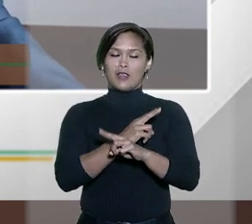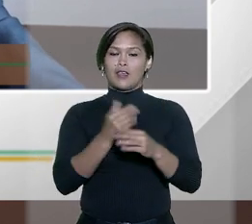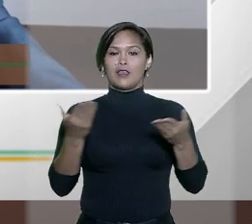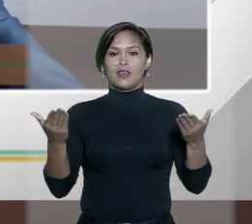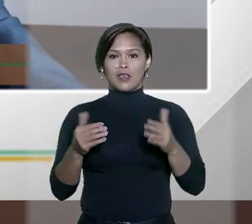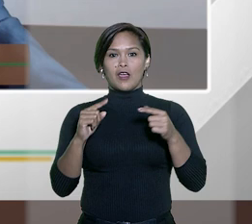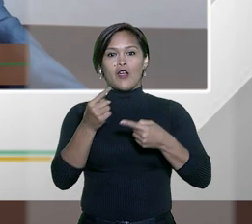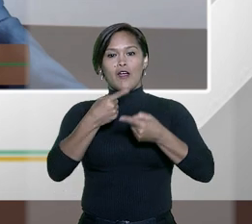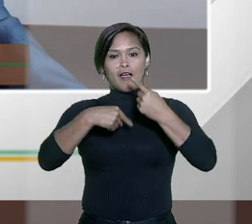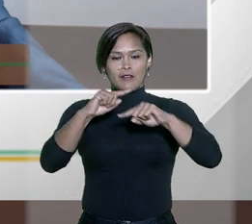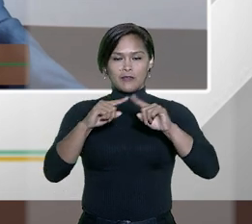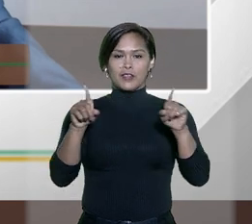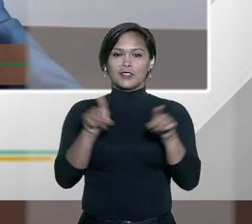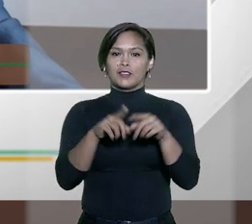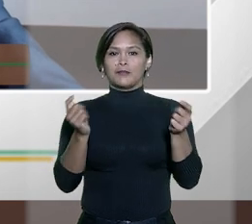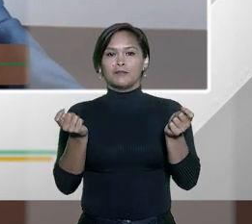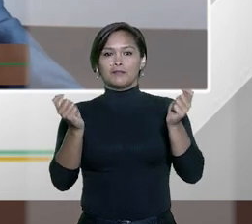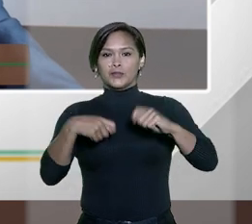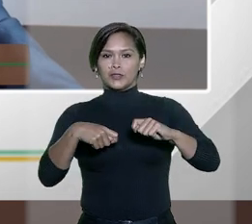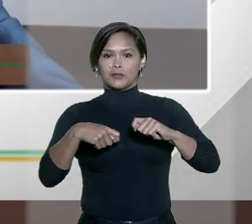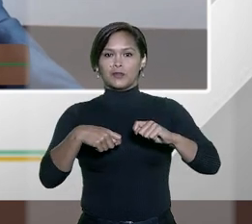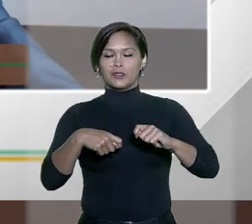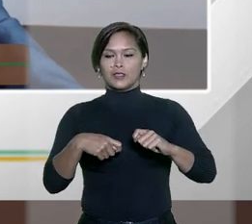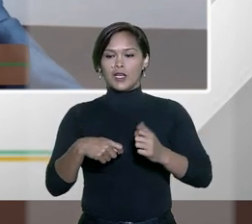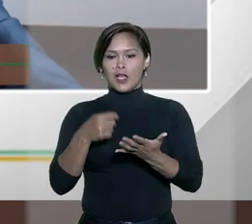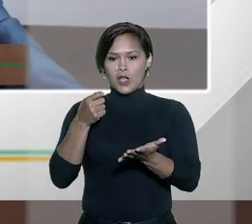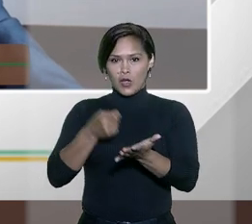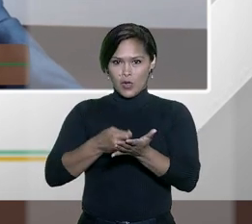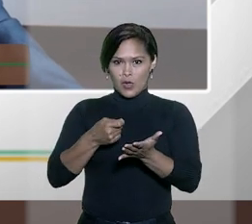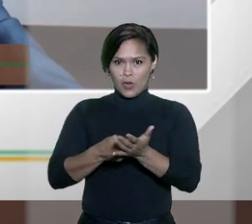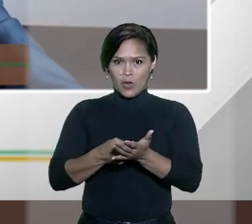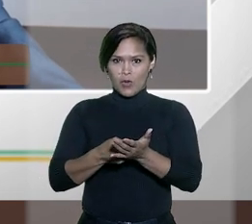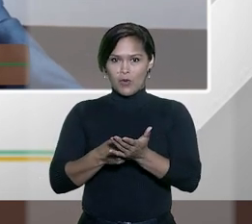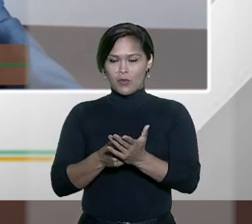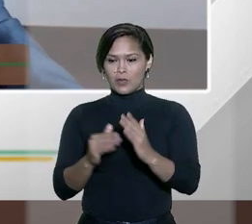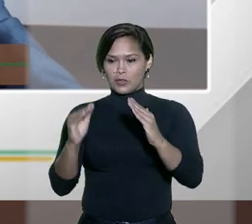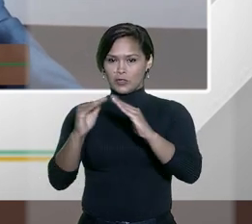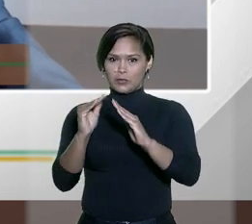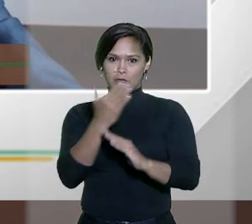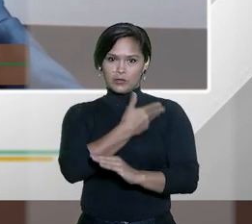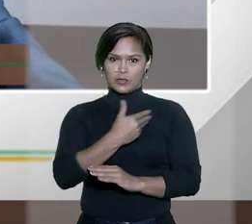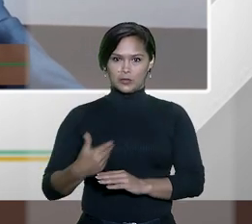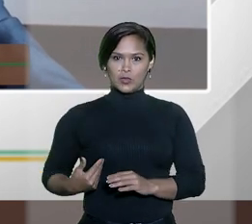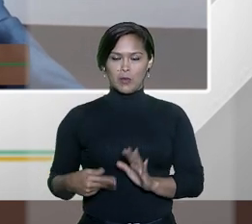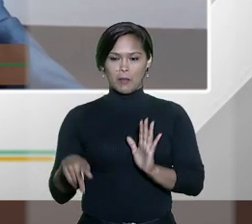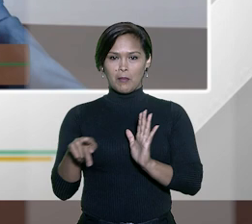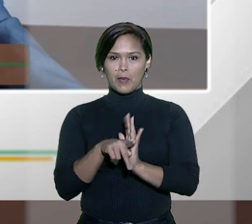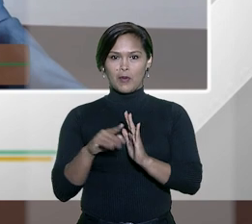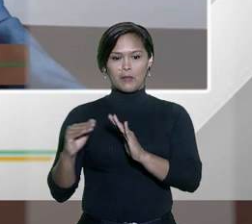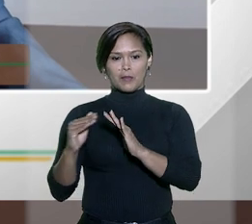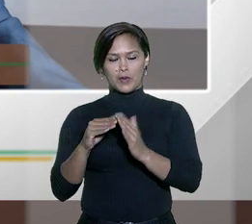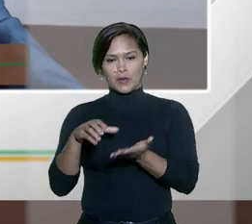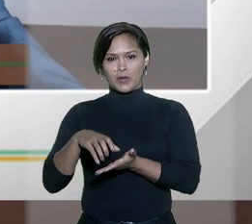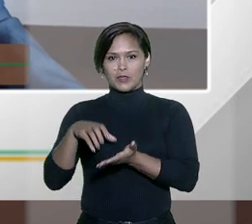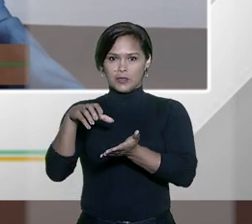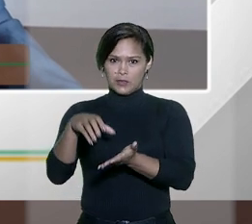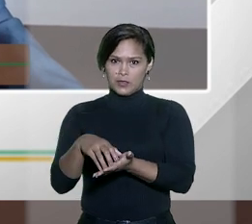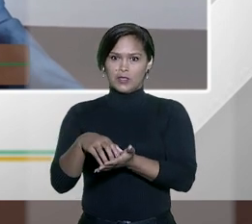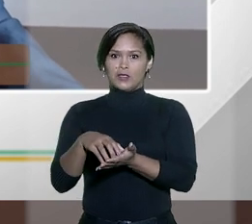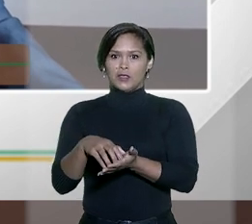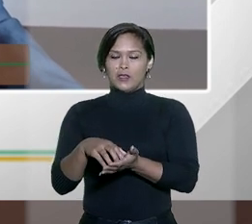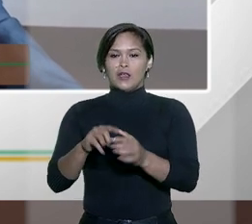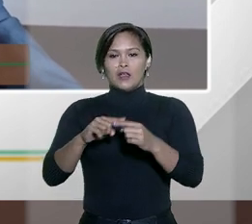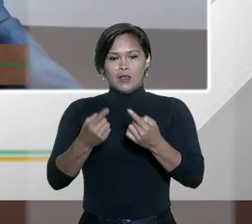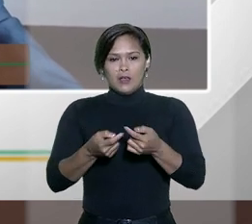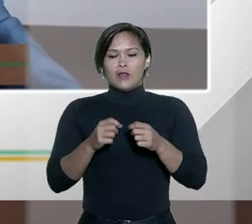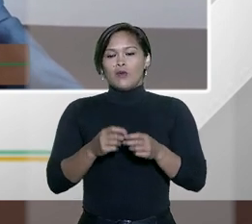agora se avança aqui para a possibilidade da compra de imóveis públicos de propriedade do mesmo ente, enfim,